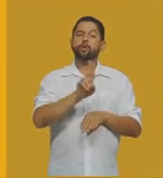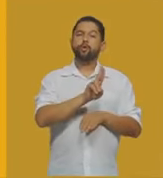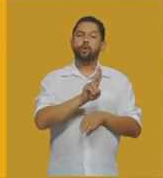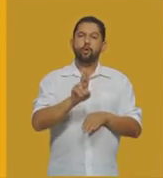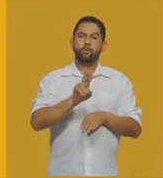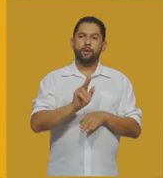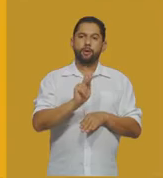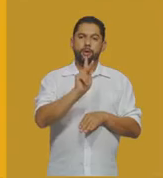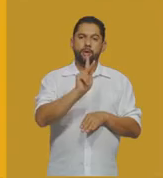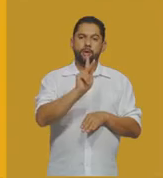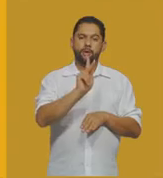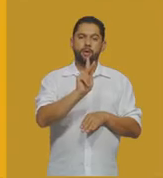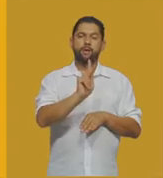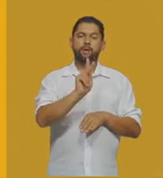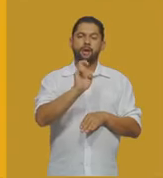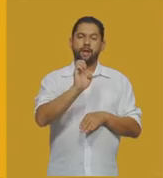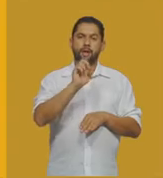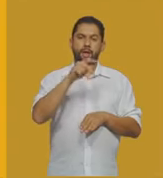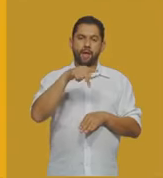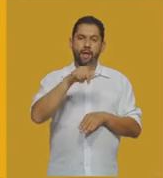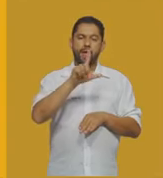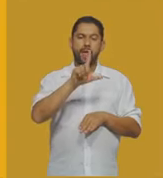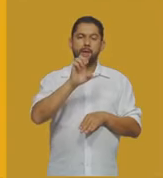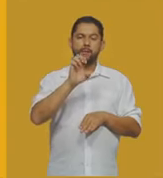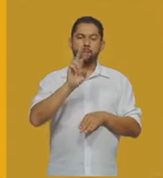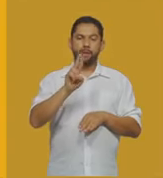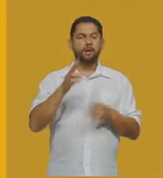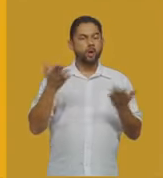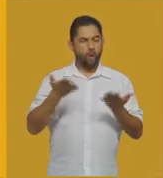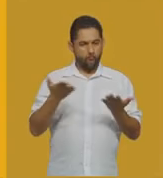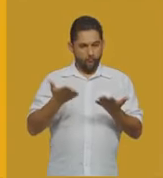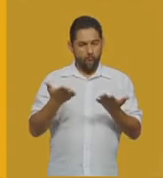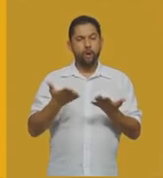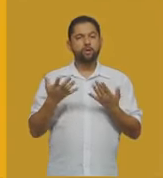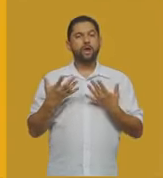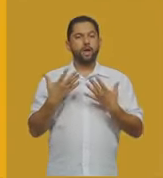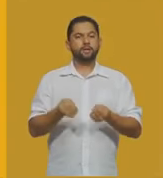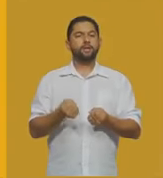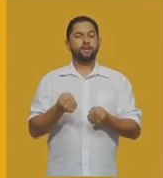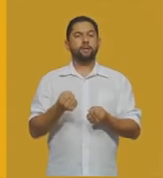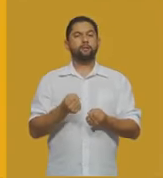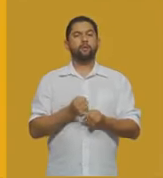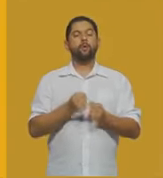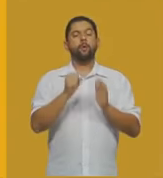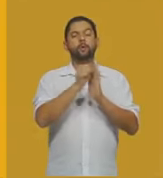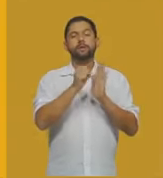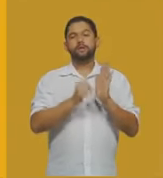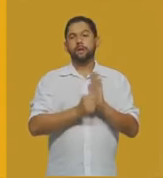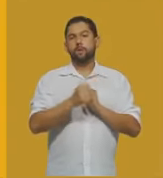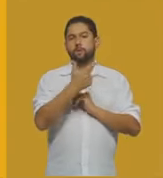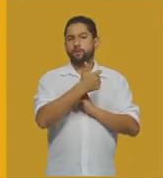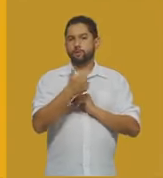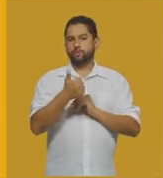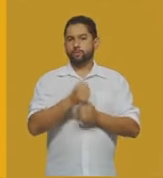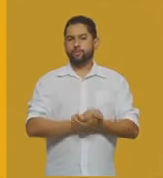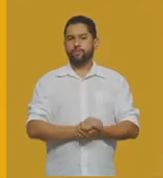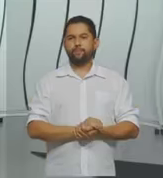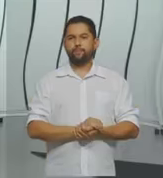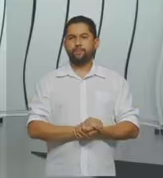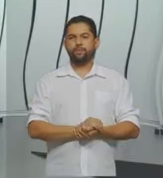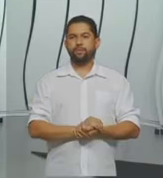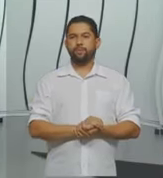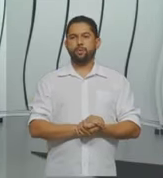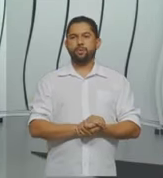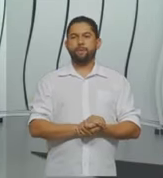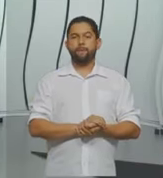o modelo que nós concebemos como considerado correto hoje, no século XXI. Esse modelo ele foi